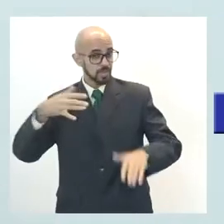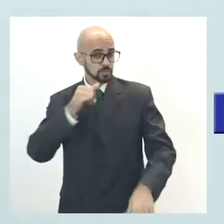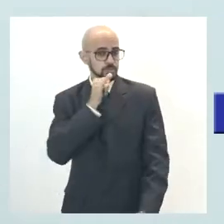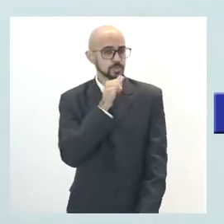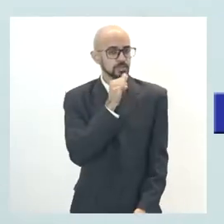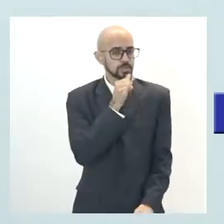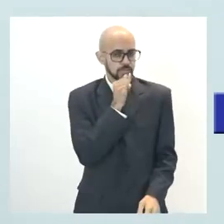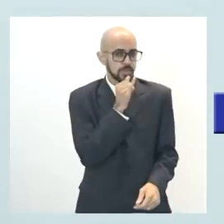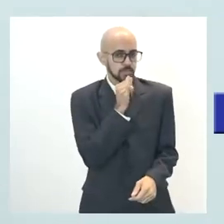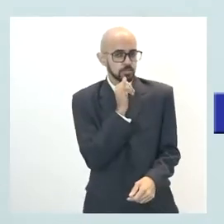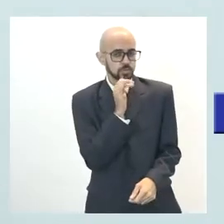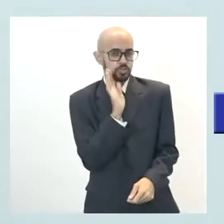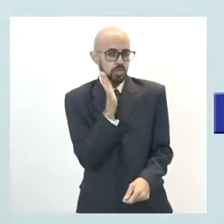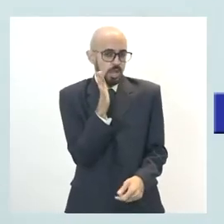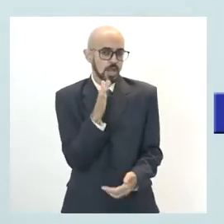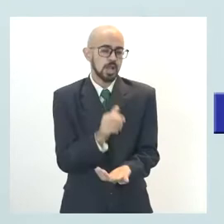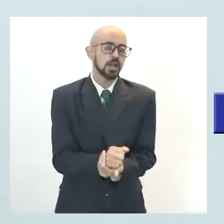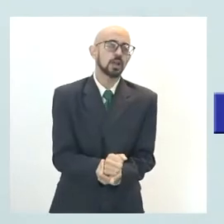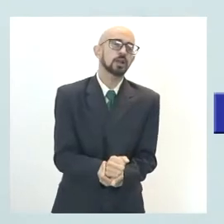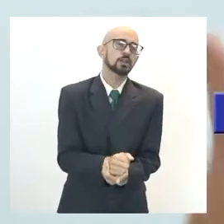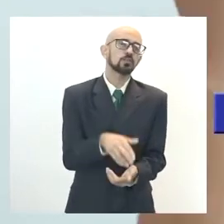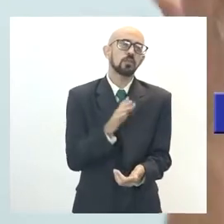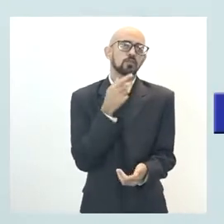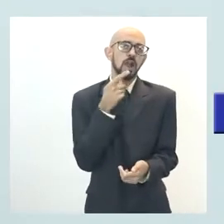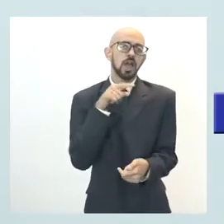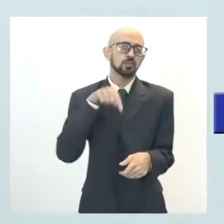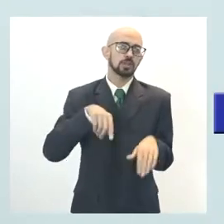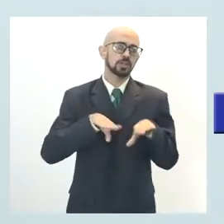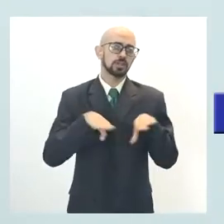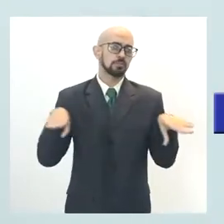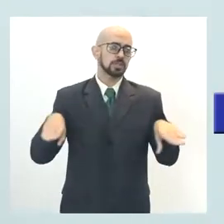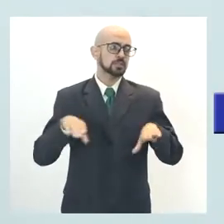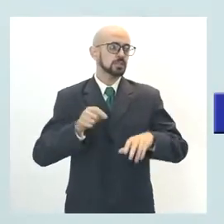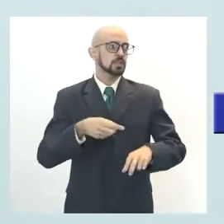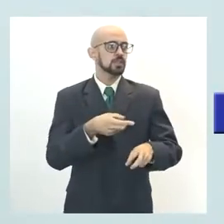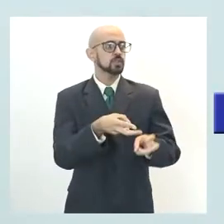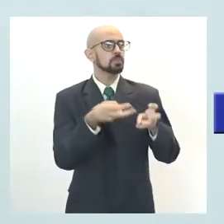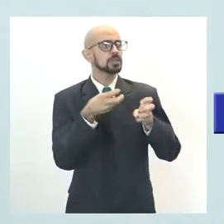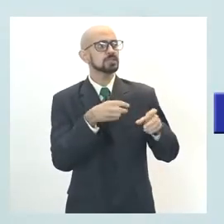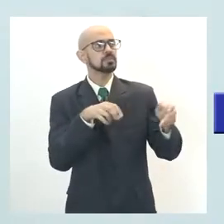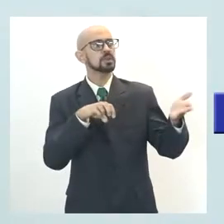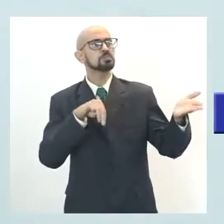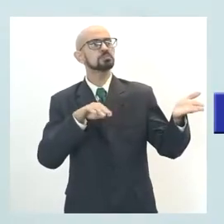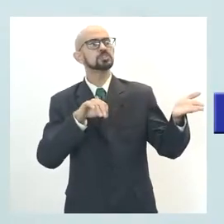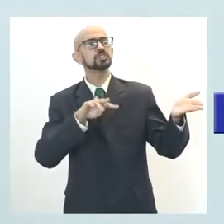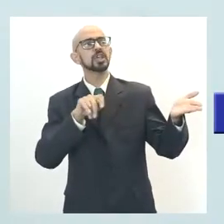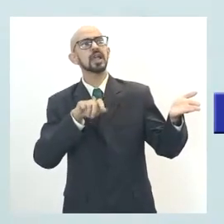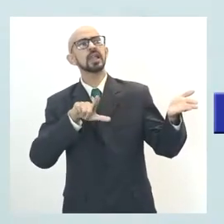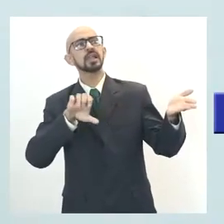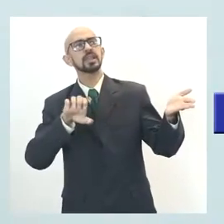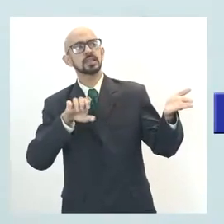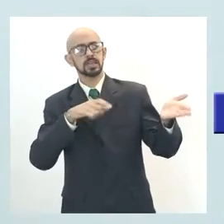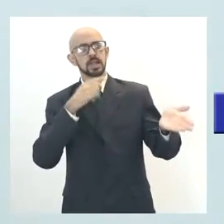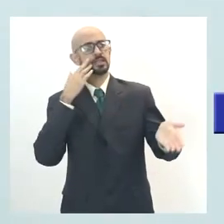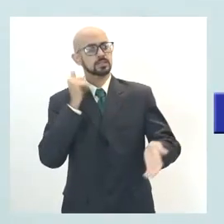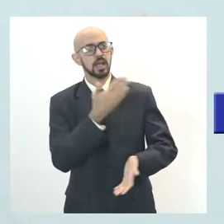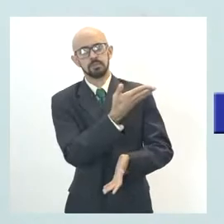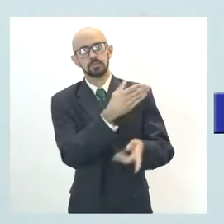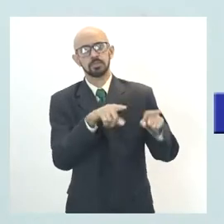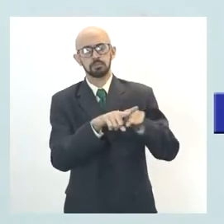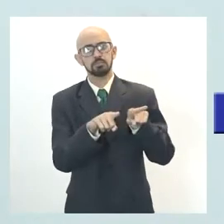citados aqui na mesa mas também a própria pesquisa tô vendo a Michele apresenta das fotos a própria pesquisa